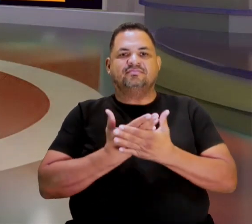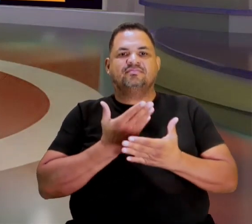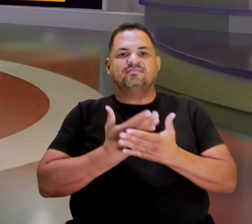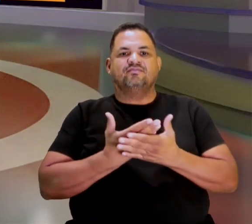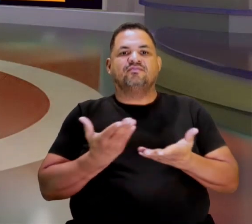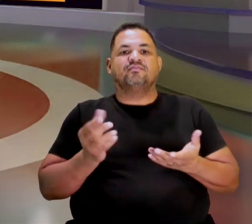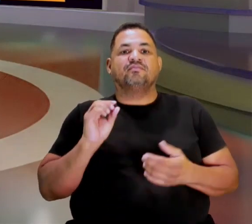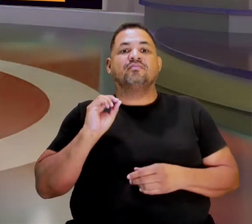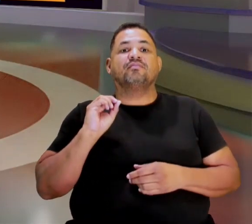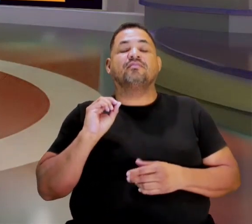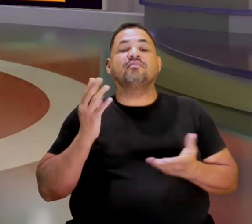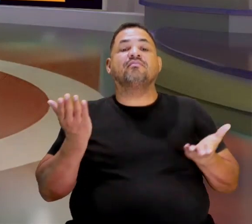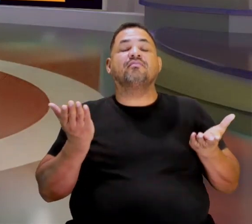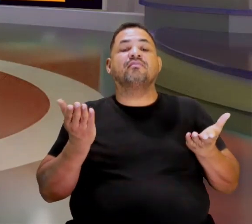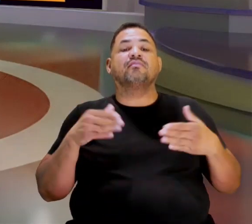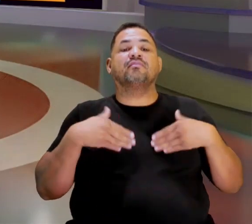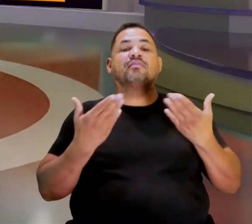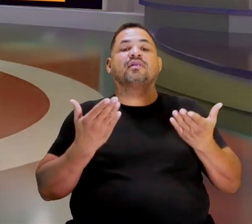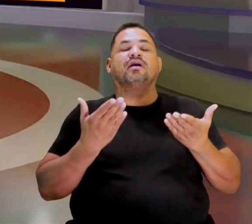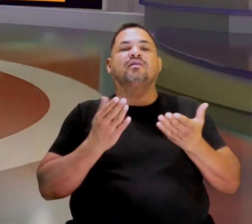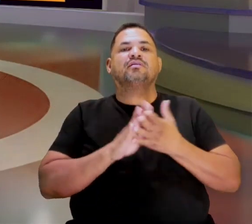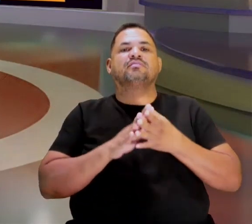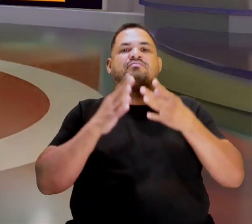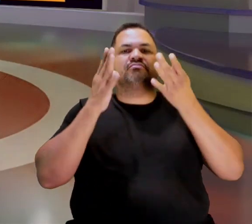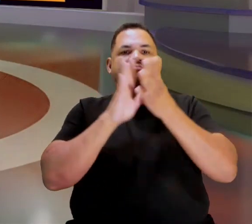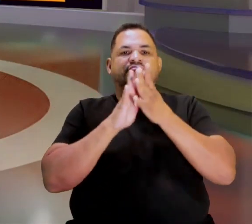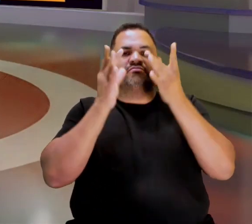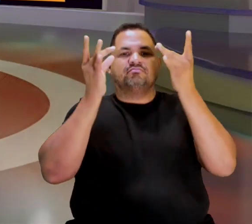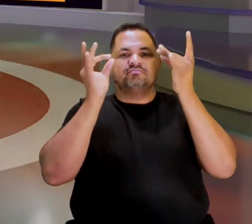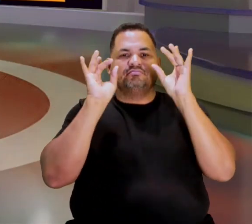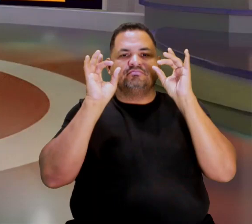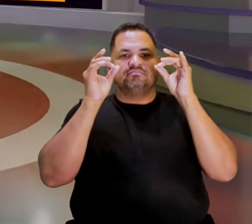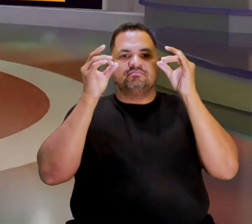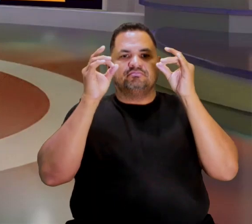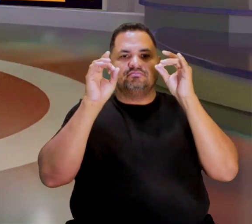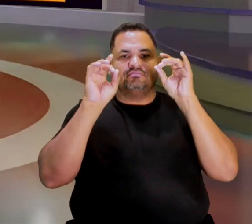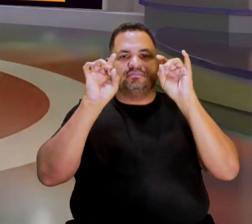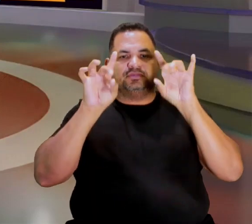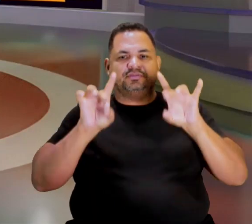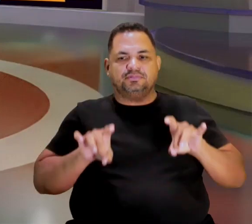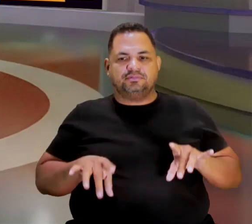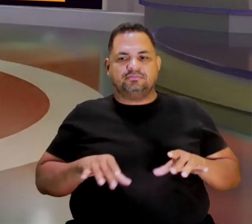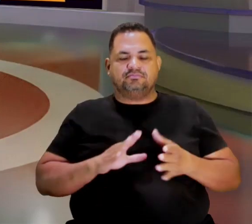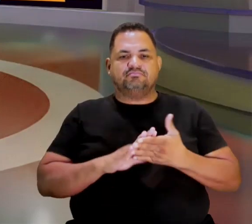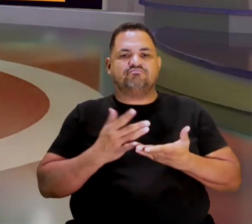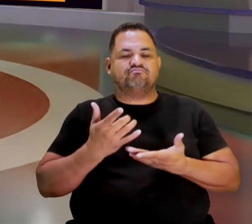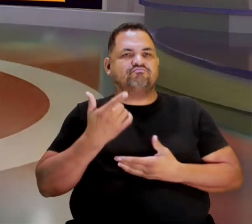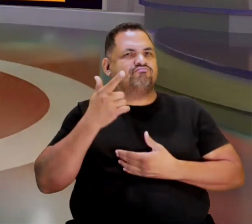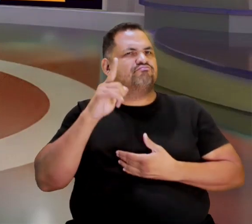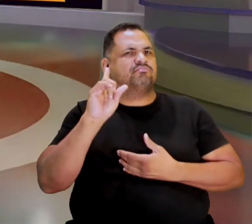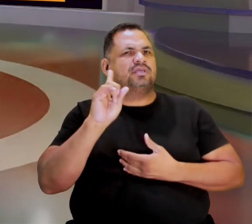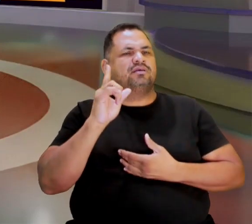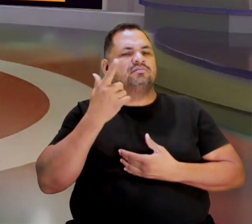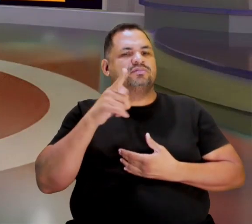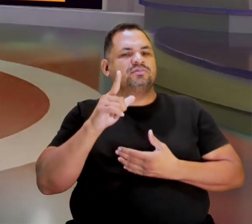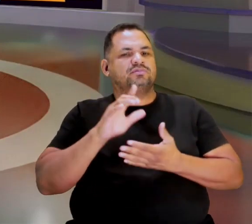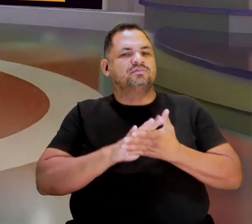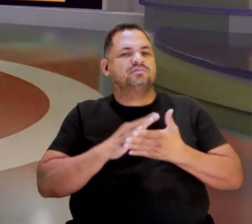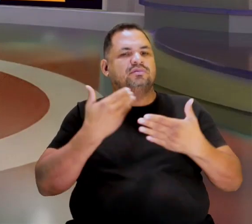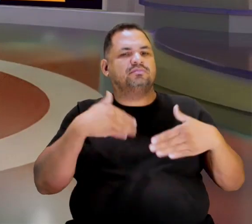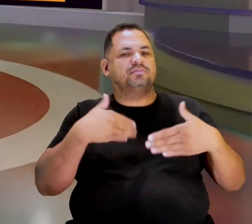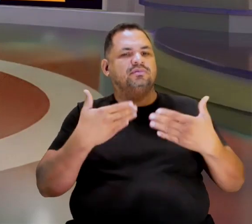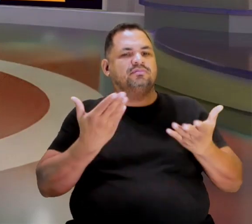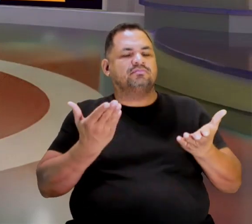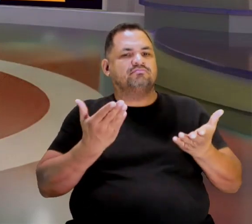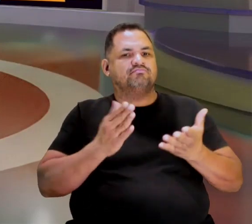aula o quê? Essa aula é uma aula especial para aquelas pessoas que não conseguiram a notinha básica na prova parcial.